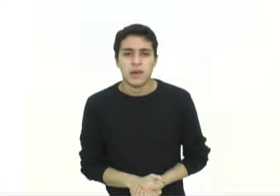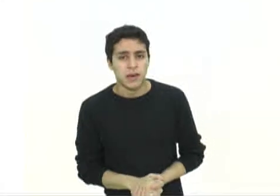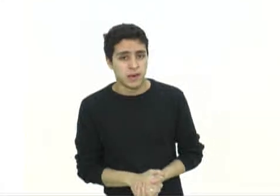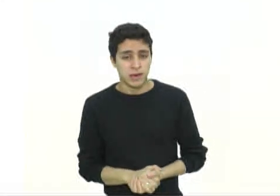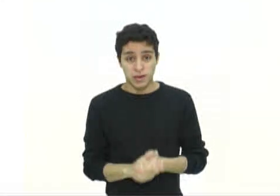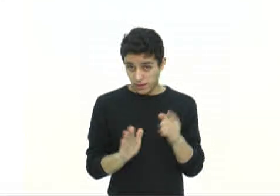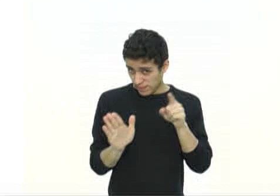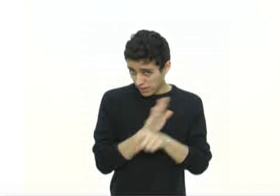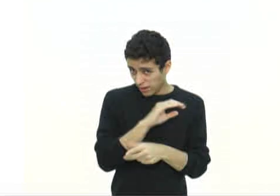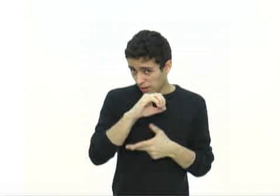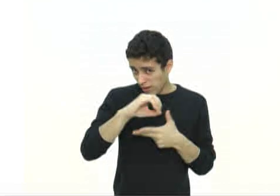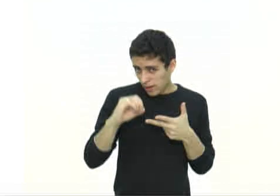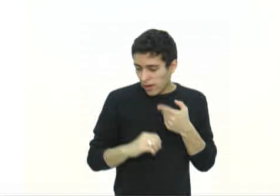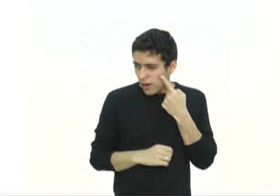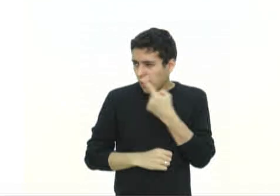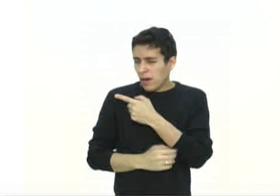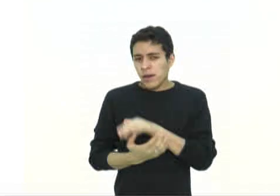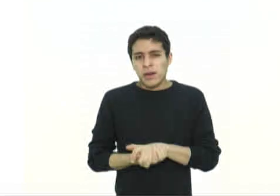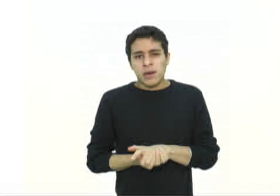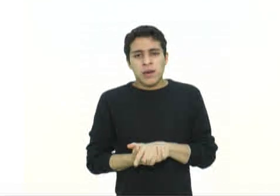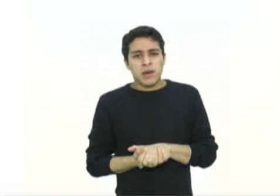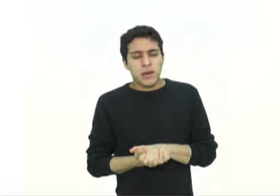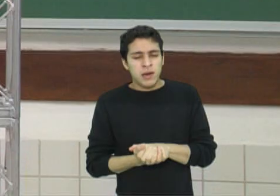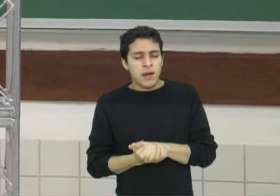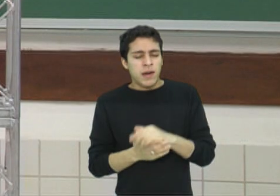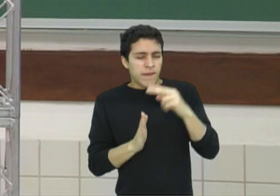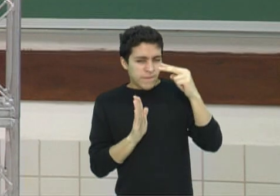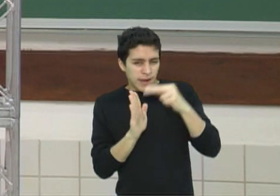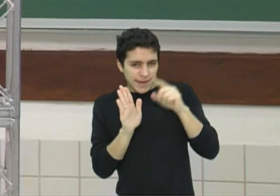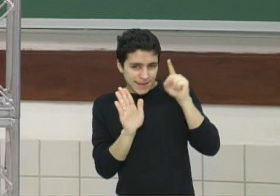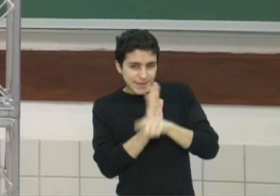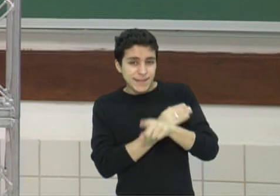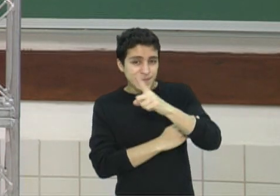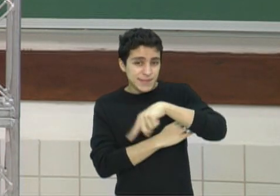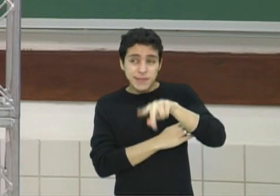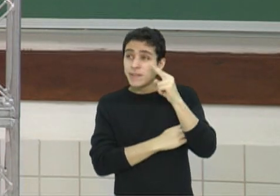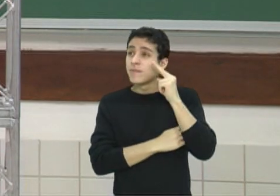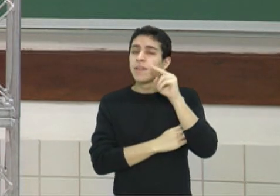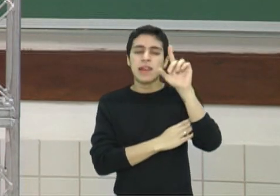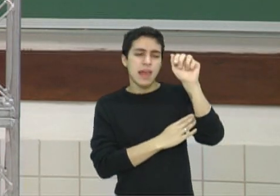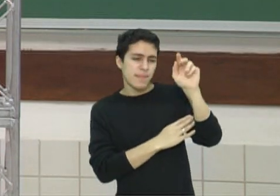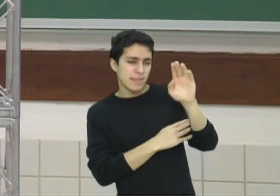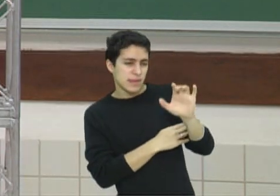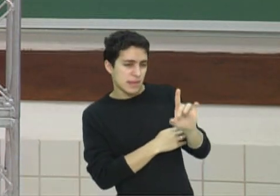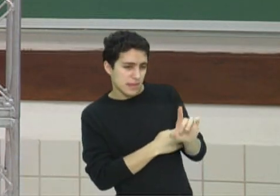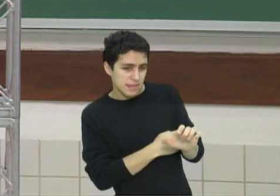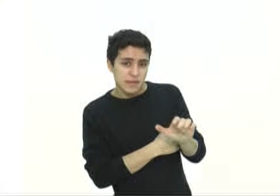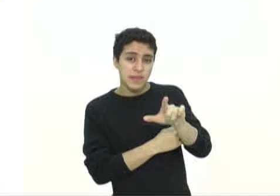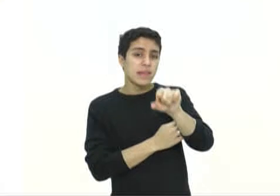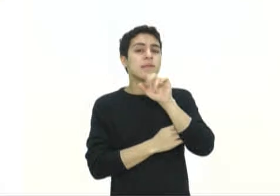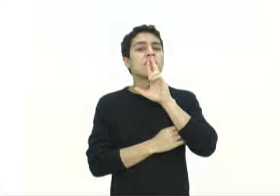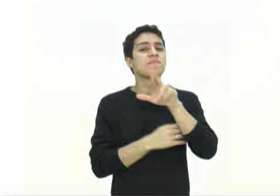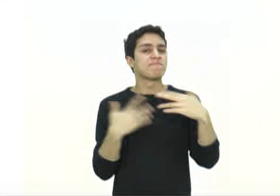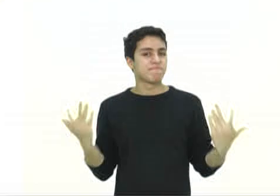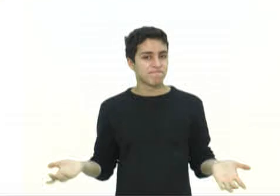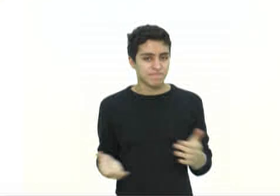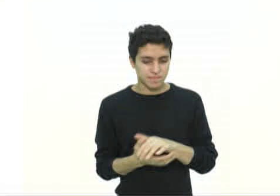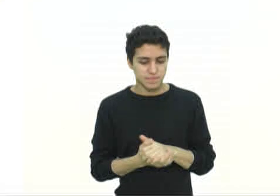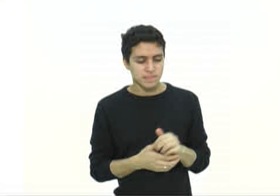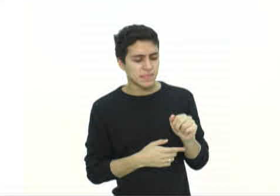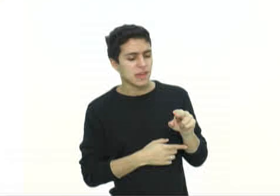Questão do Enem. Eu vou ler a pergunta e eu vou pedir para vocês verem as opções e responderem. Anita